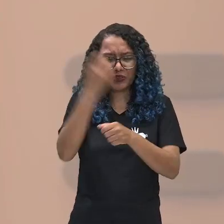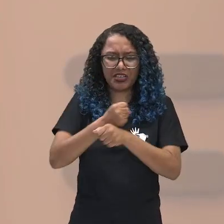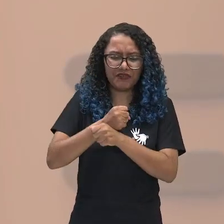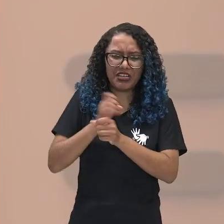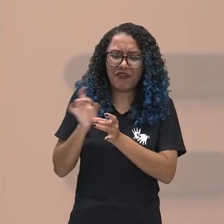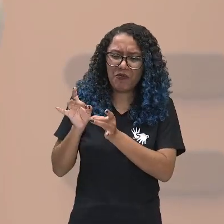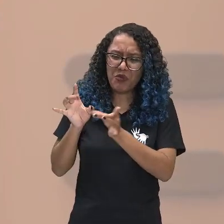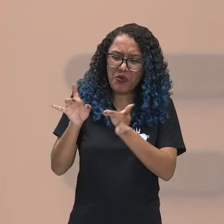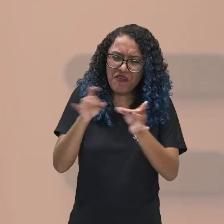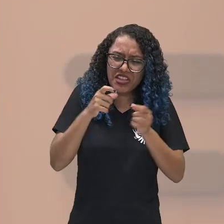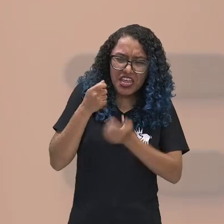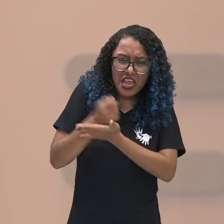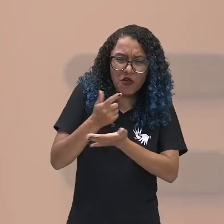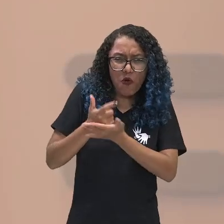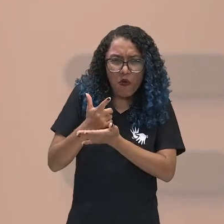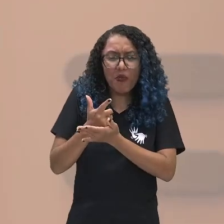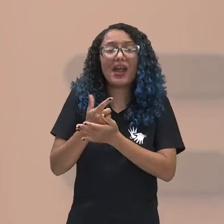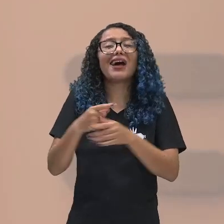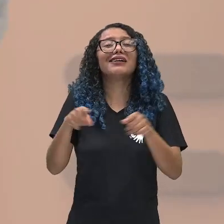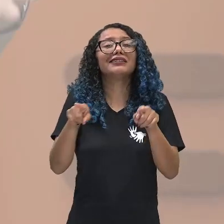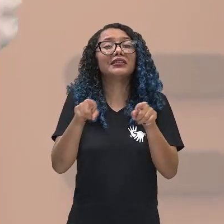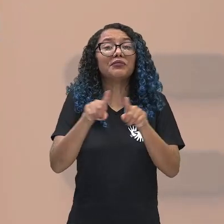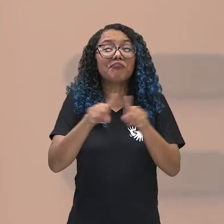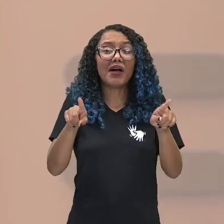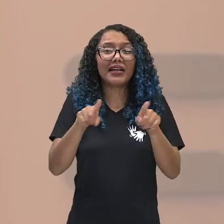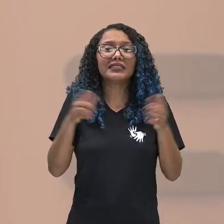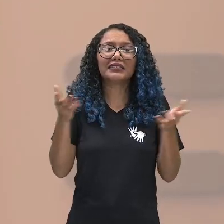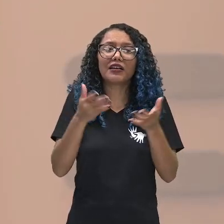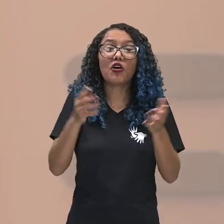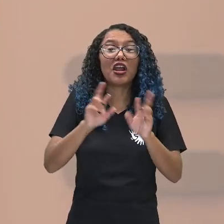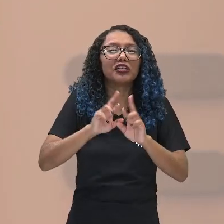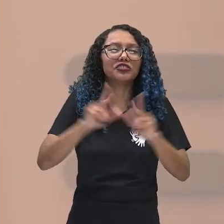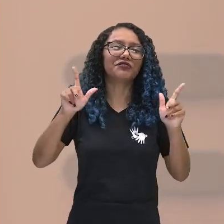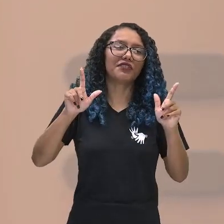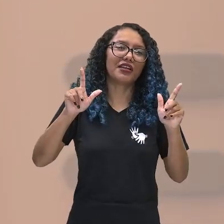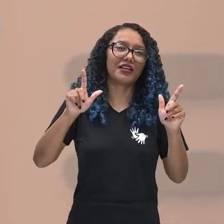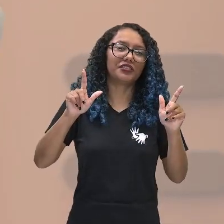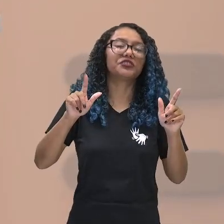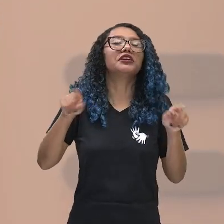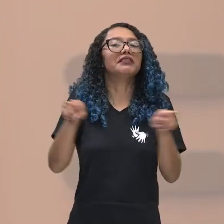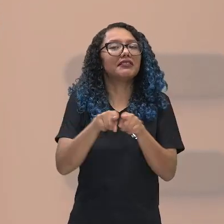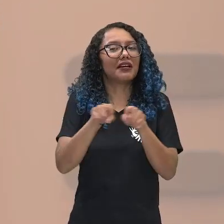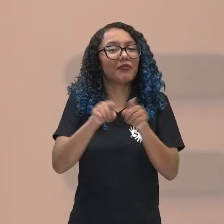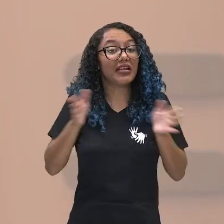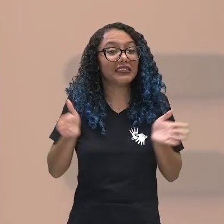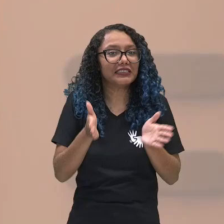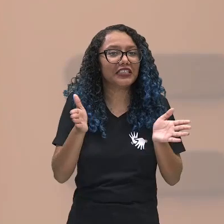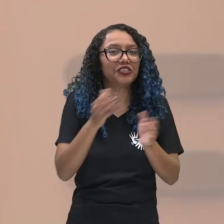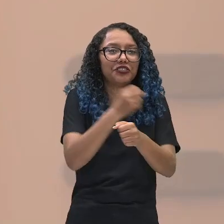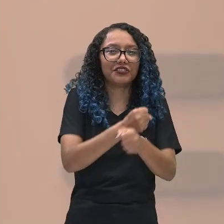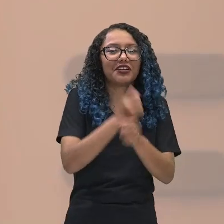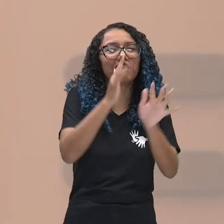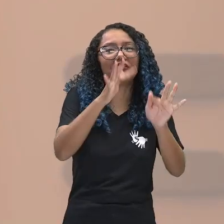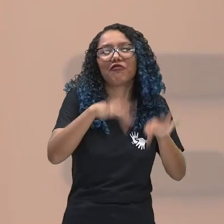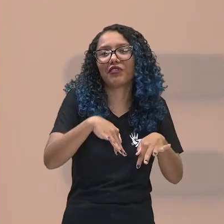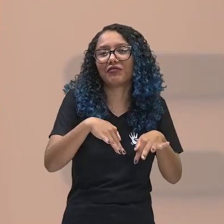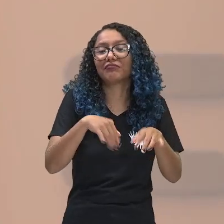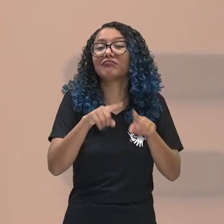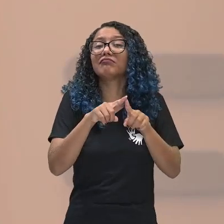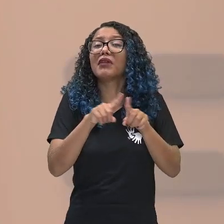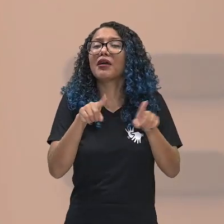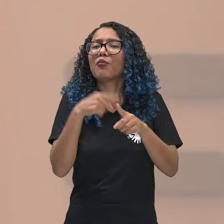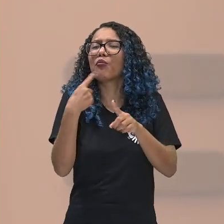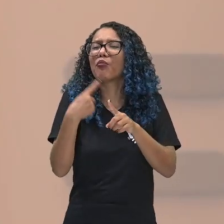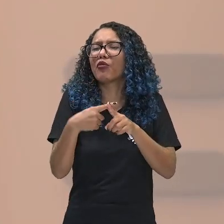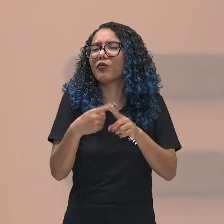ela vai começar também um movimento amplo para que, né, essa escravidão acabasse, porque agora essa pessoa